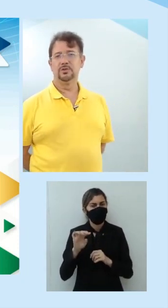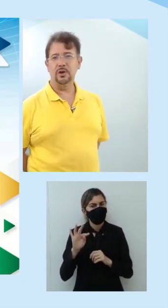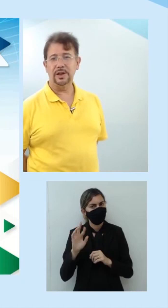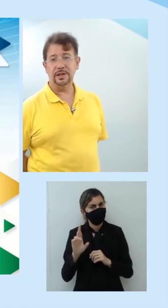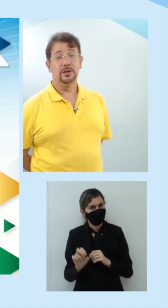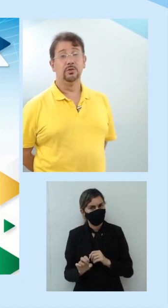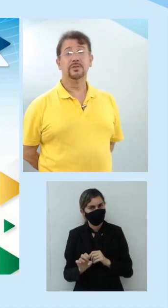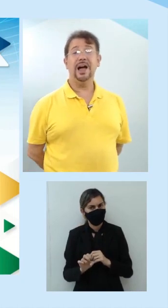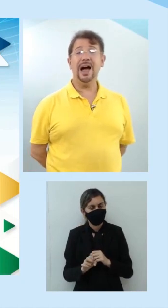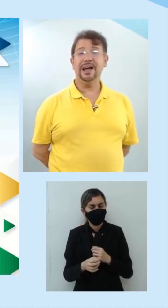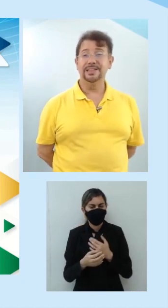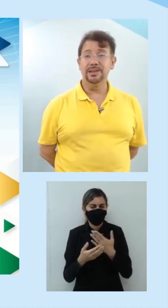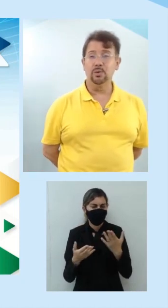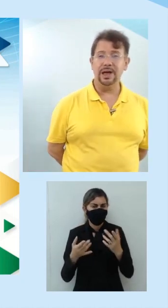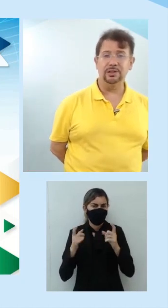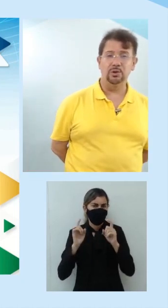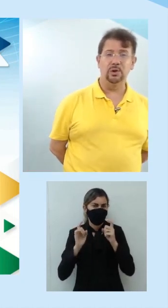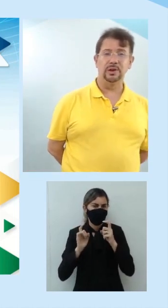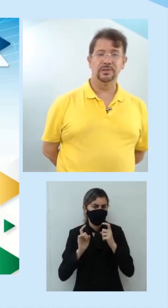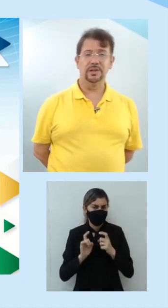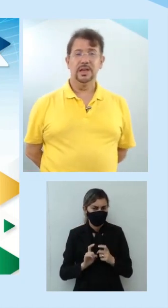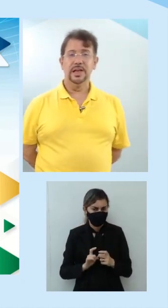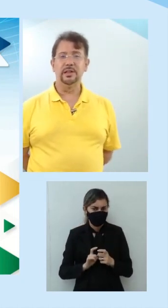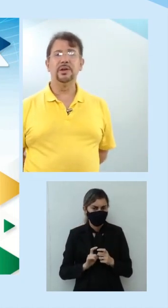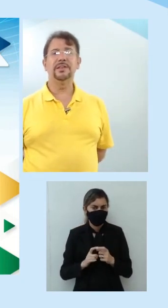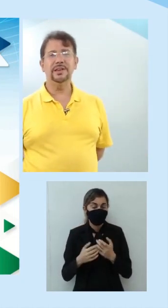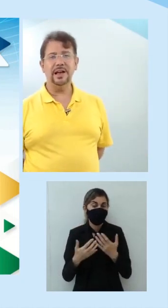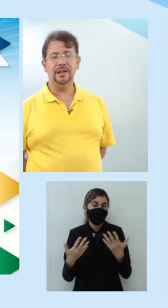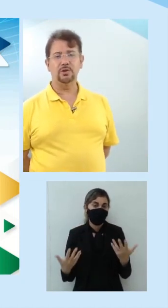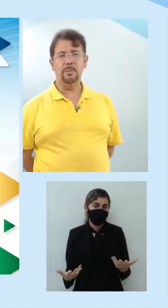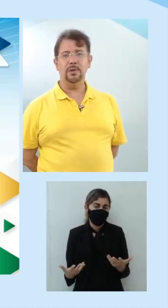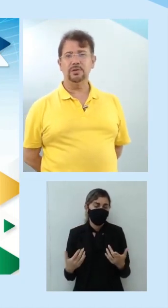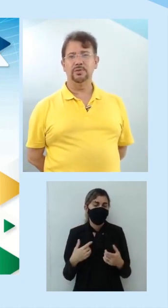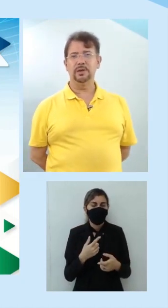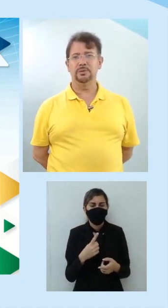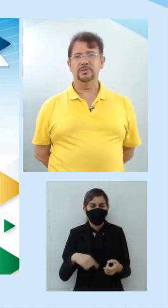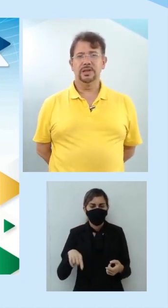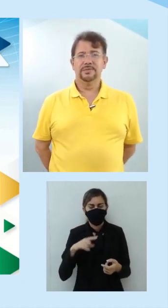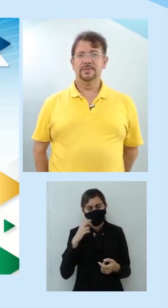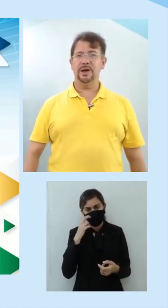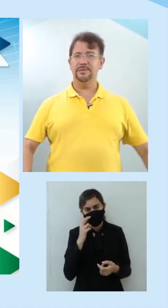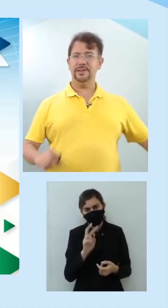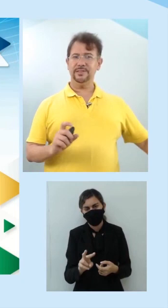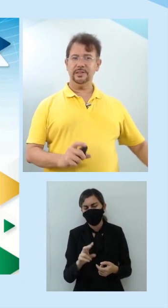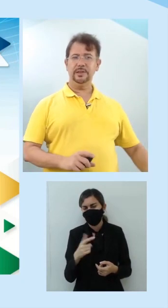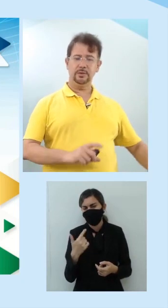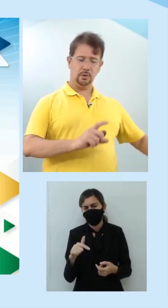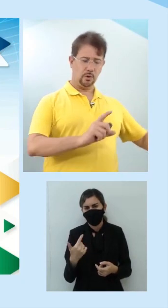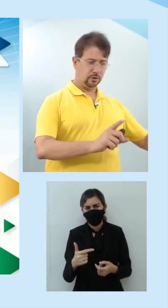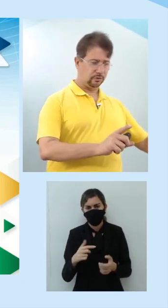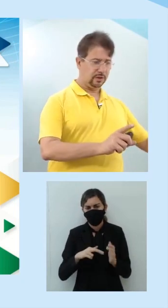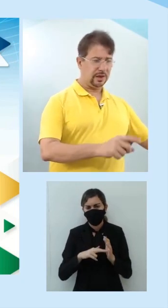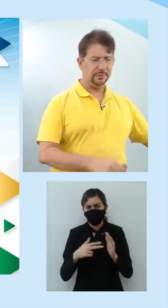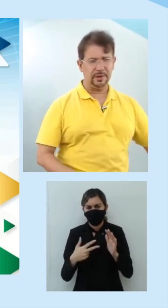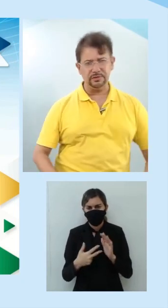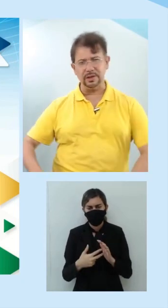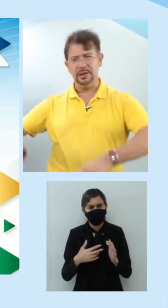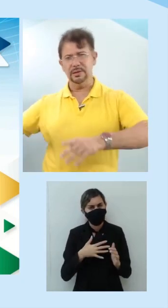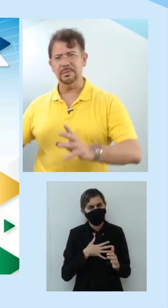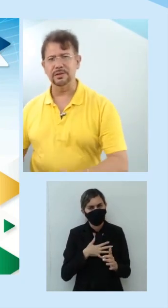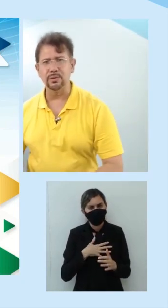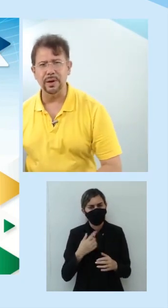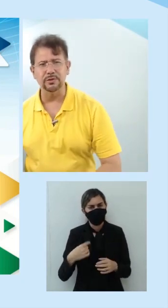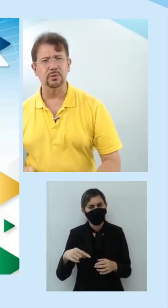certo? Dos articuladores. Então, nesse caso, como nós vimos, não havia sentido. Eu gosto de ir à